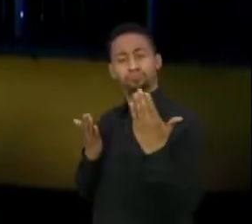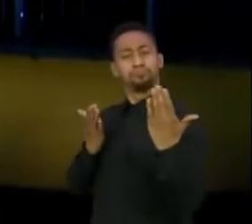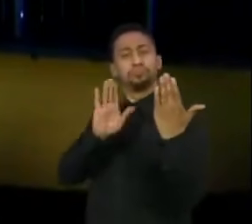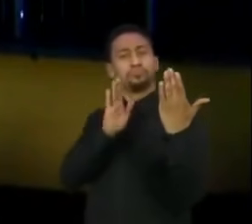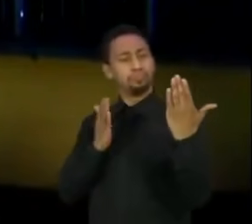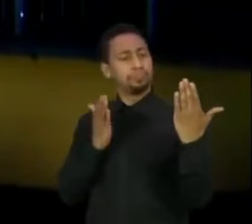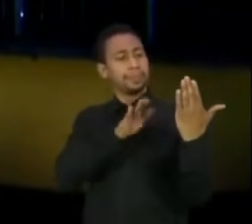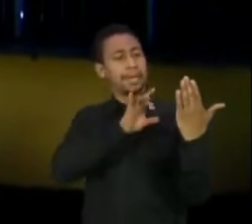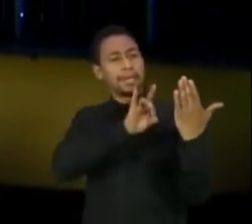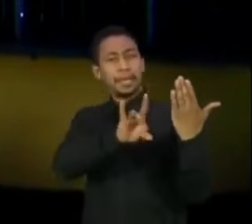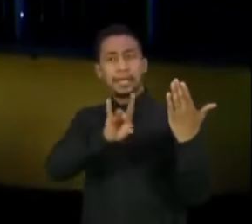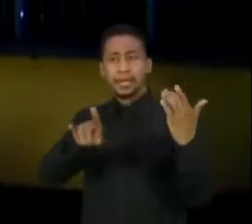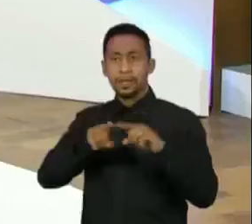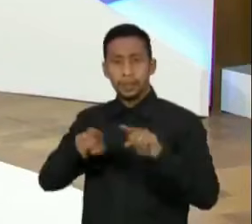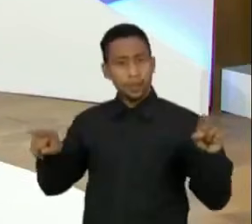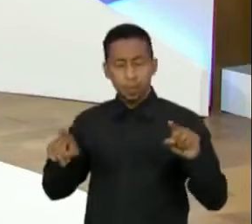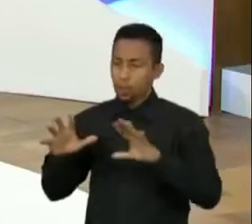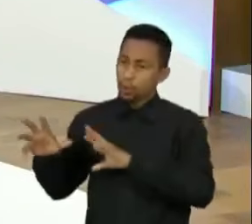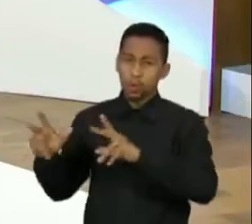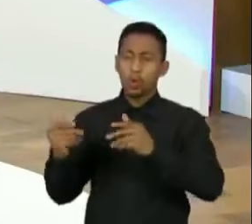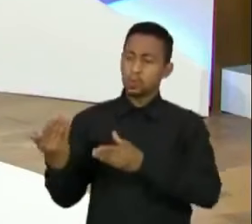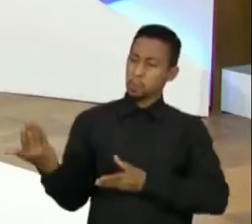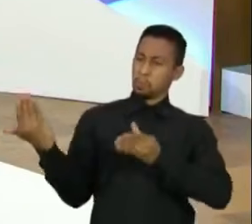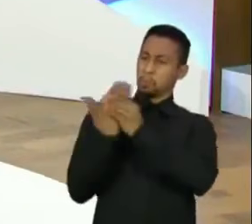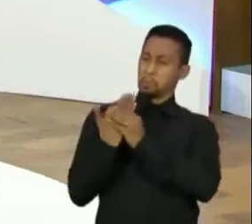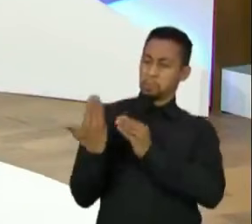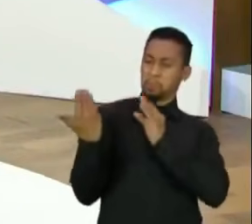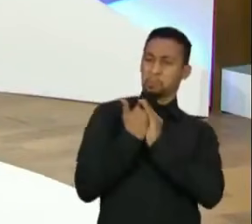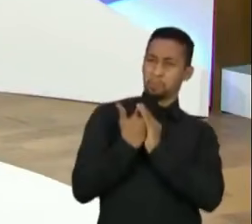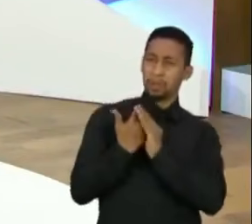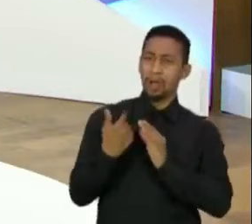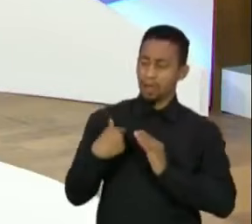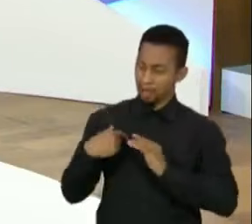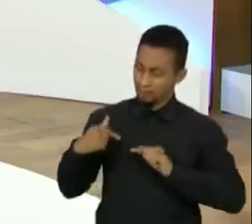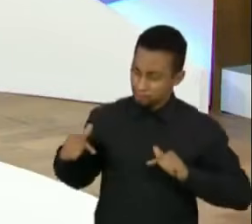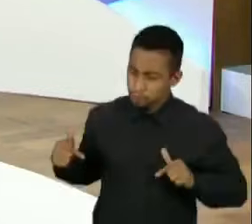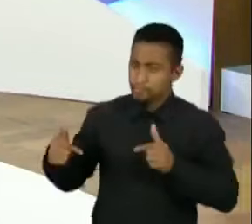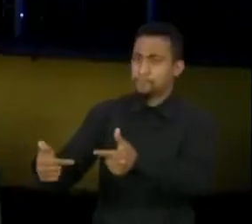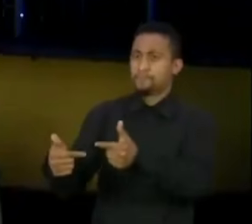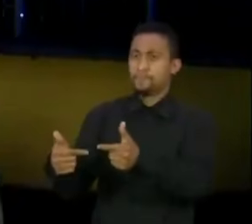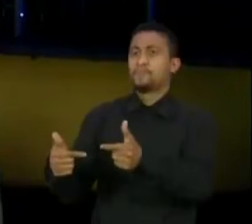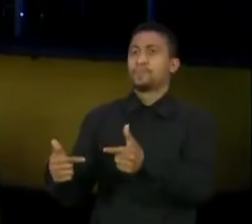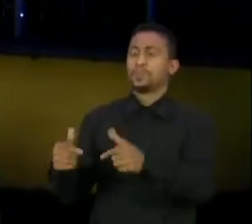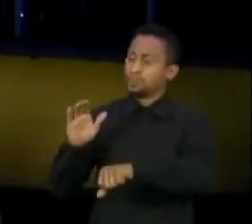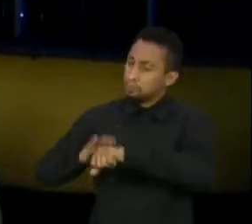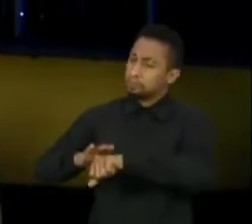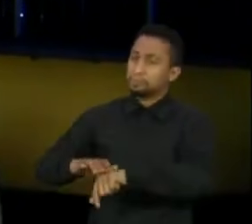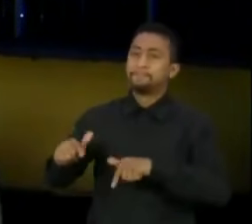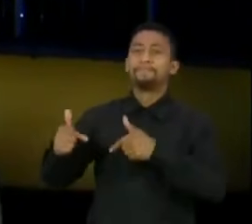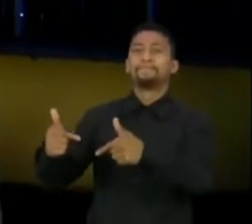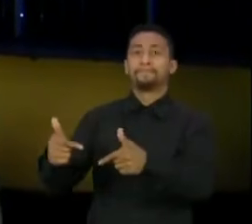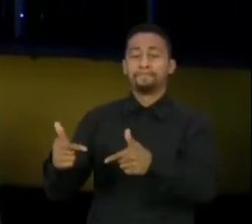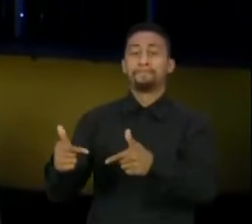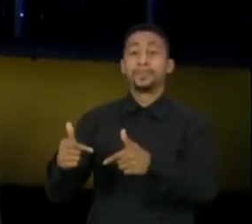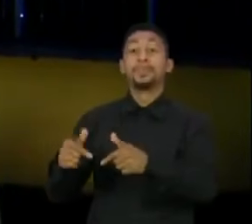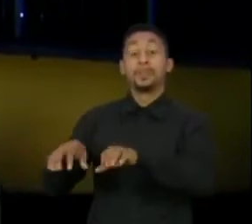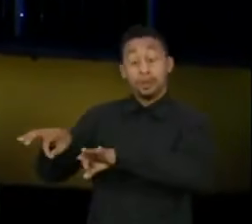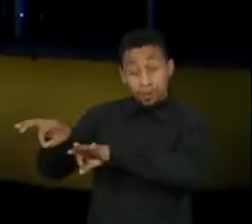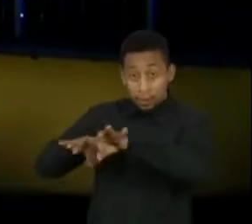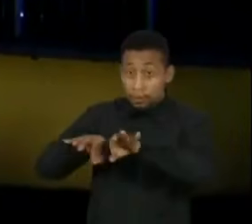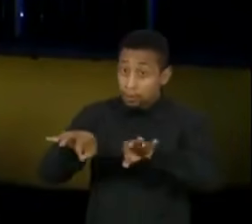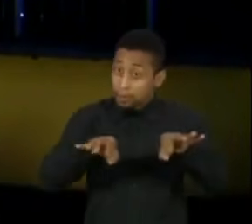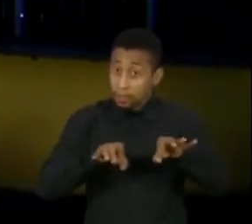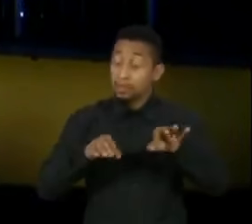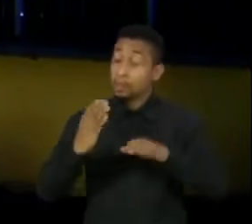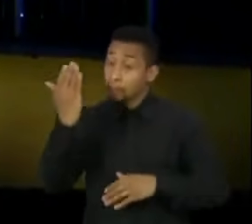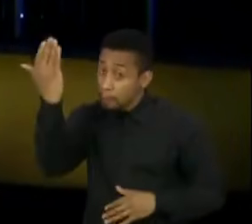um todos os processos investigatórios sem exceção é acabei fazendo em